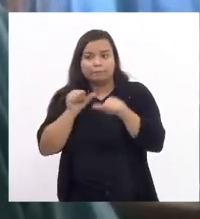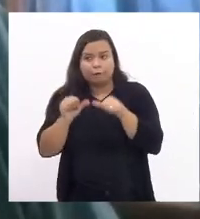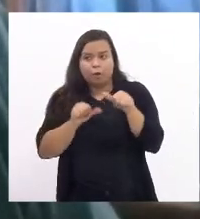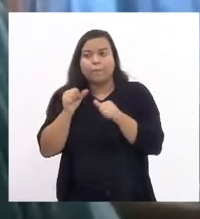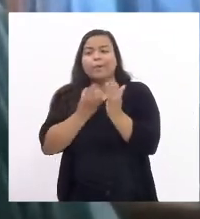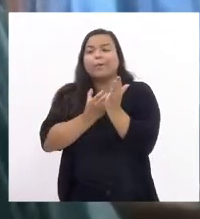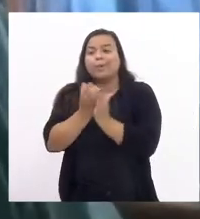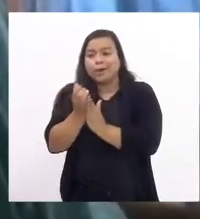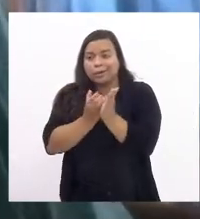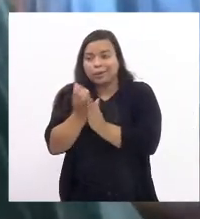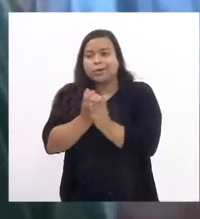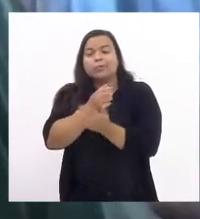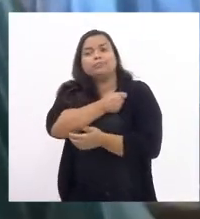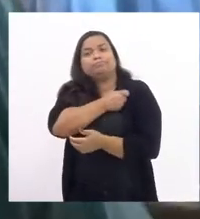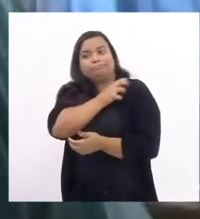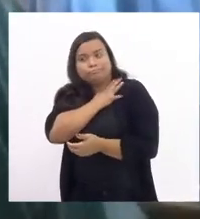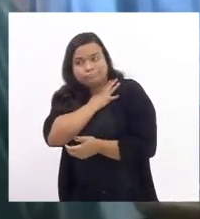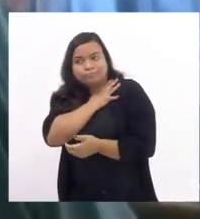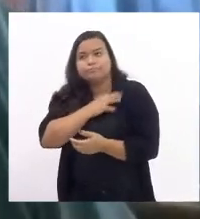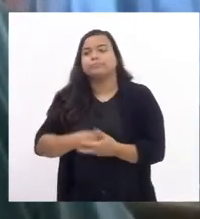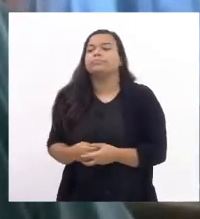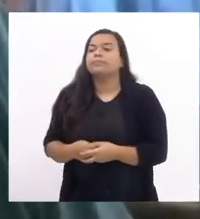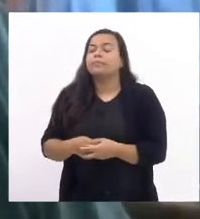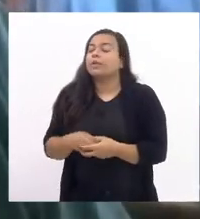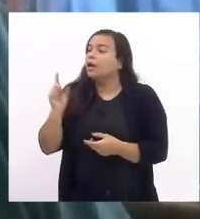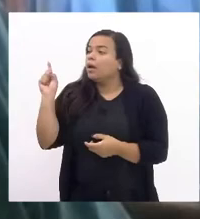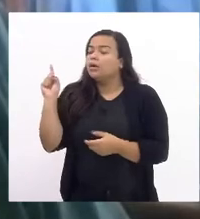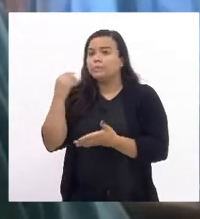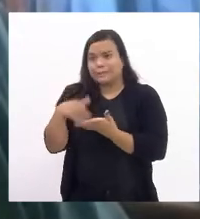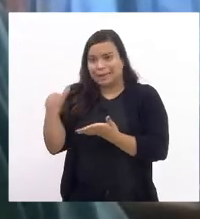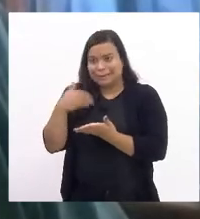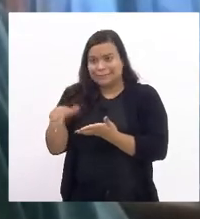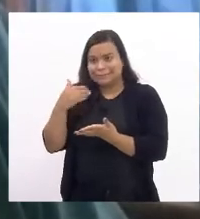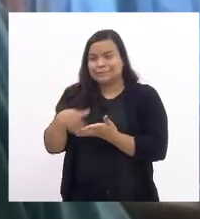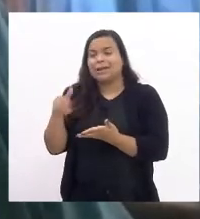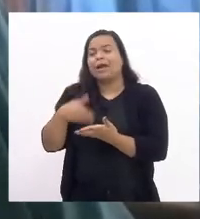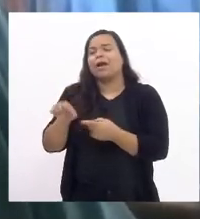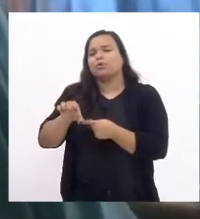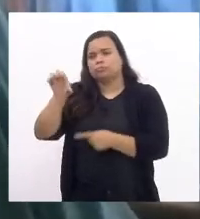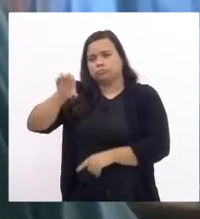médio. O próprio secretário estadual de Educação